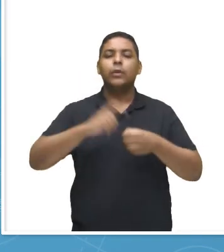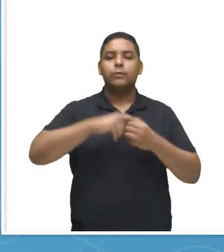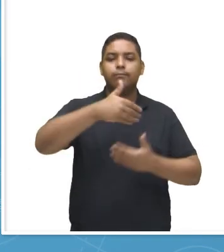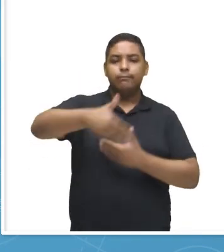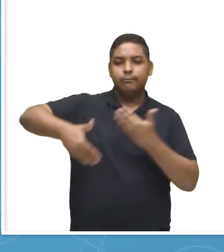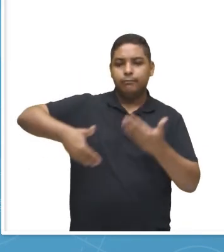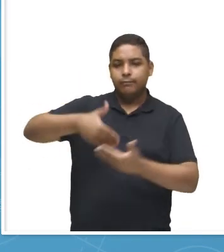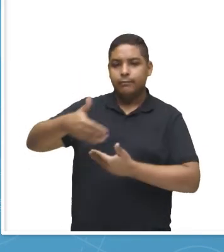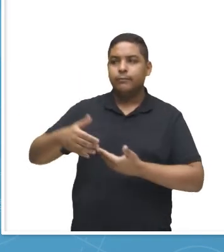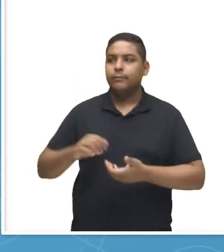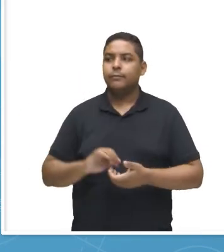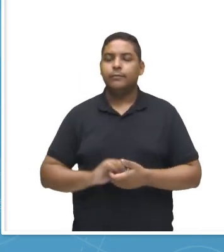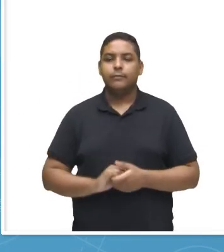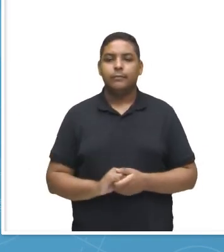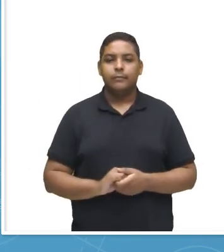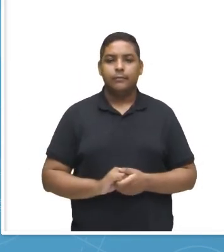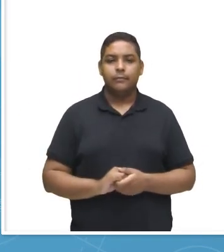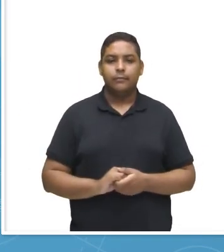interatividade.